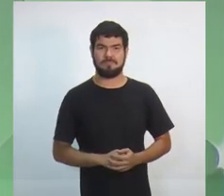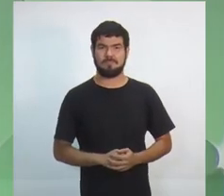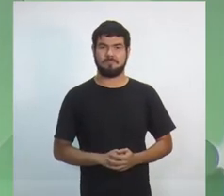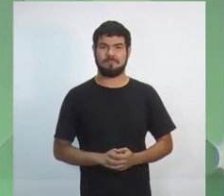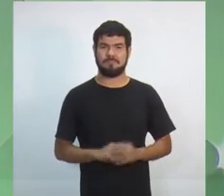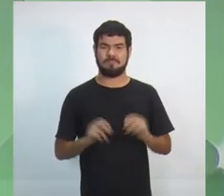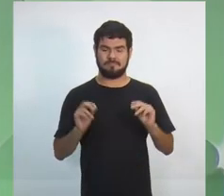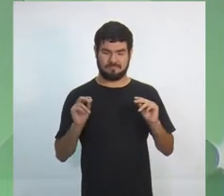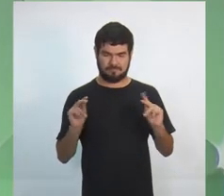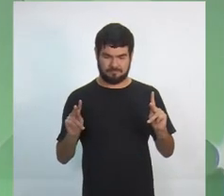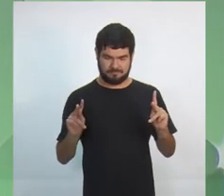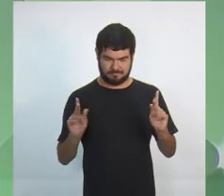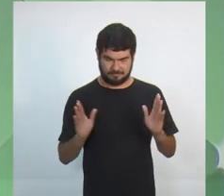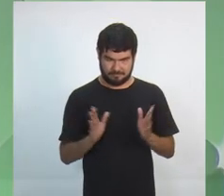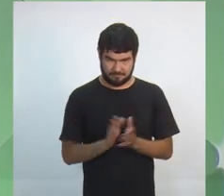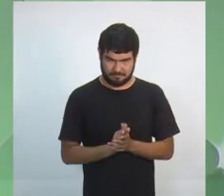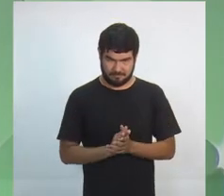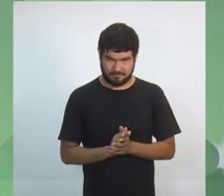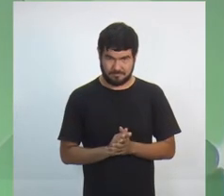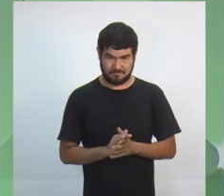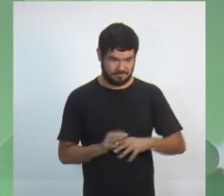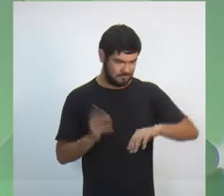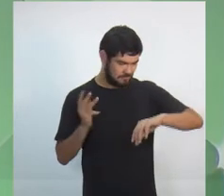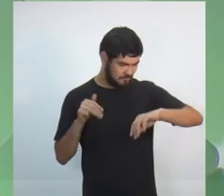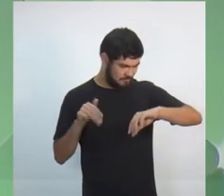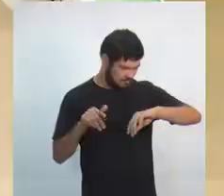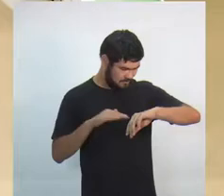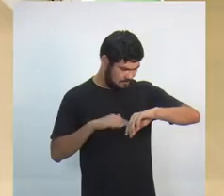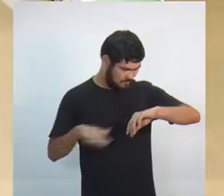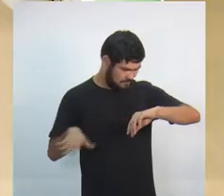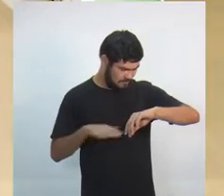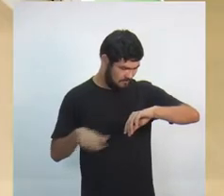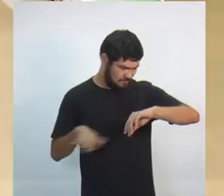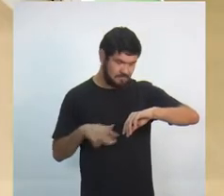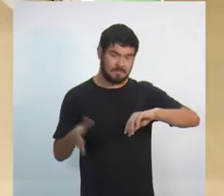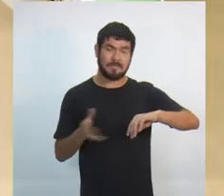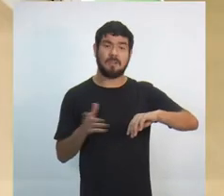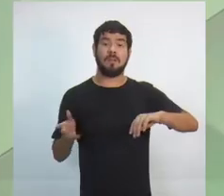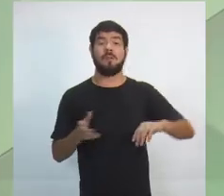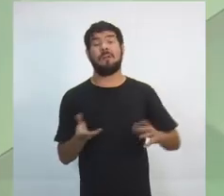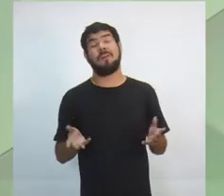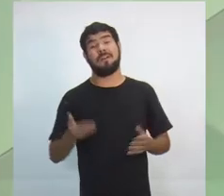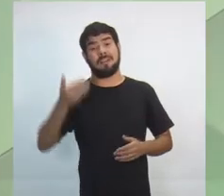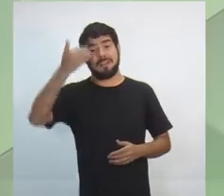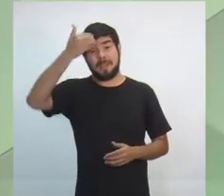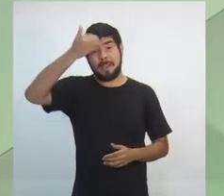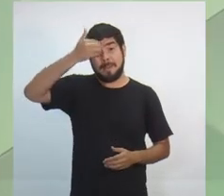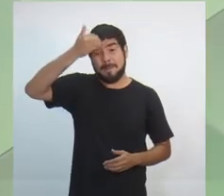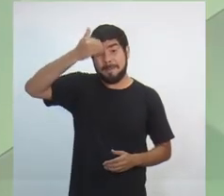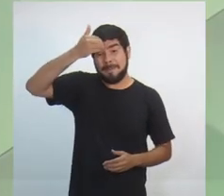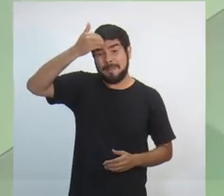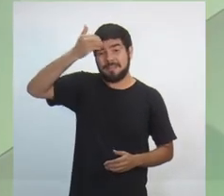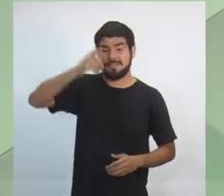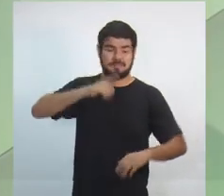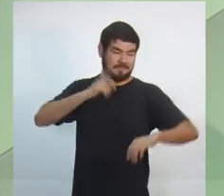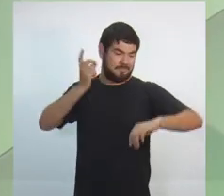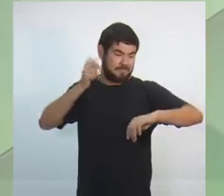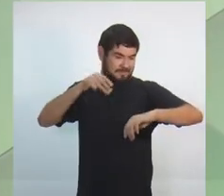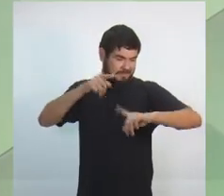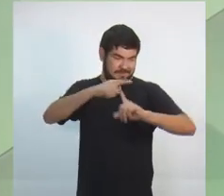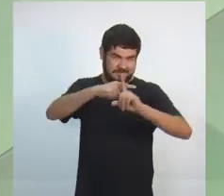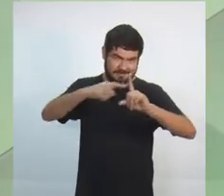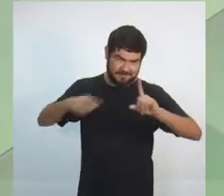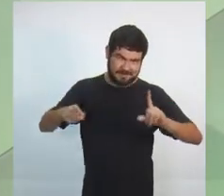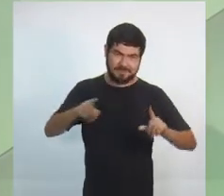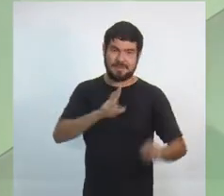Ok, candidata. Encerrando o tempo de 3 minutos da candidata Lúcia Antonia, agora o candidato Berg, do UGT, tem 1 minuto e 30